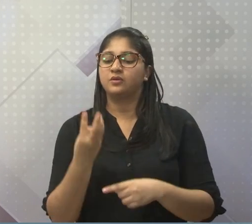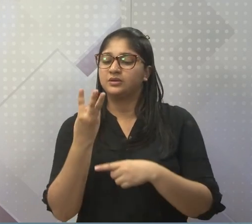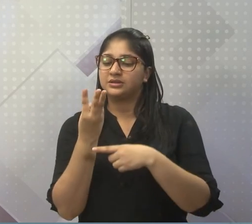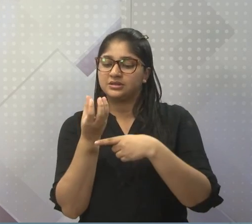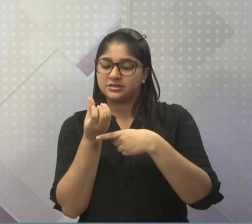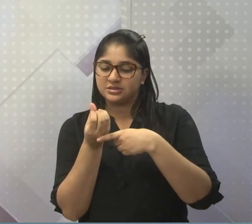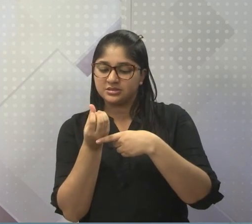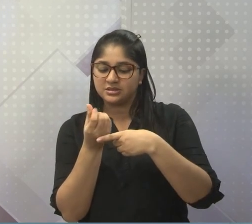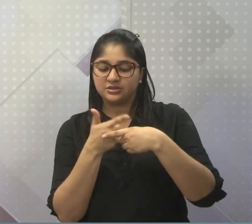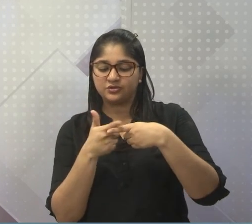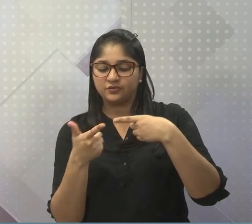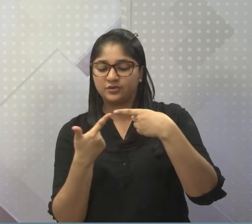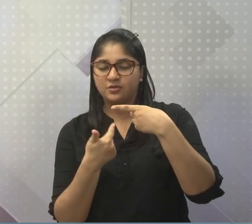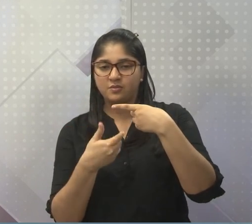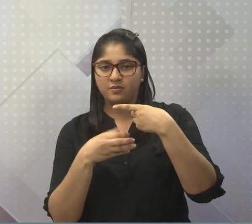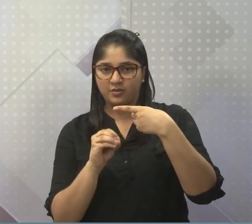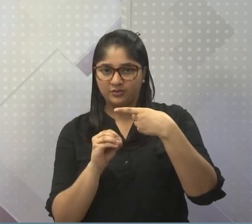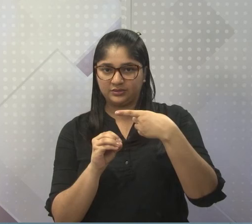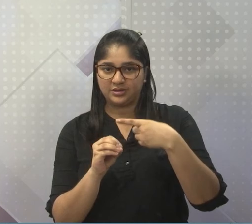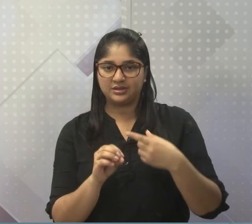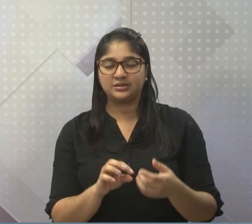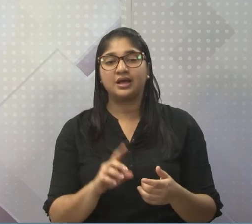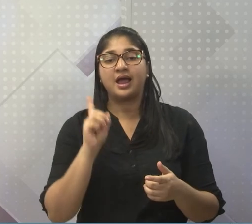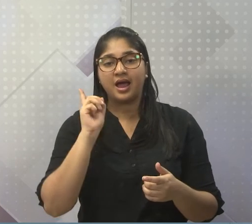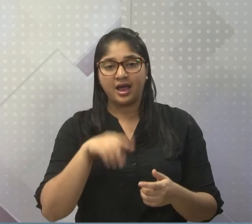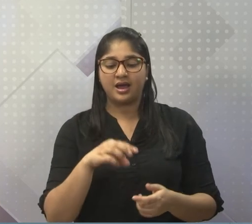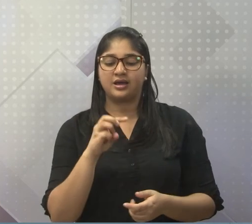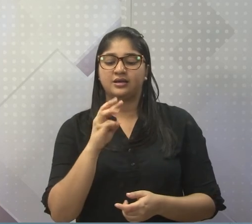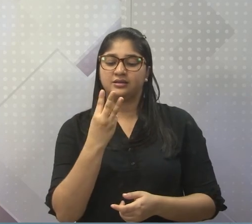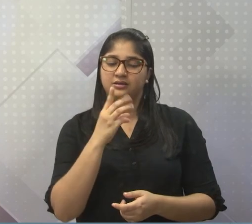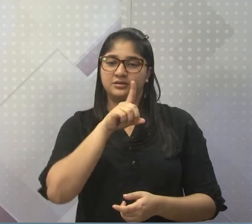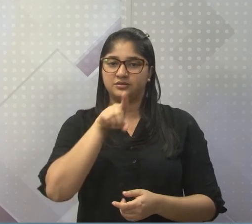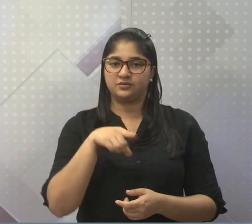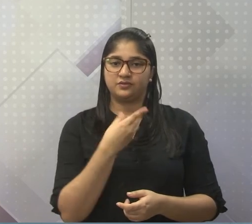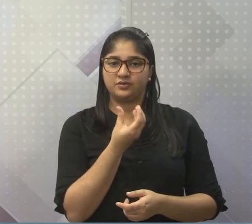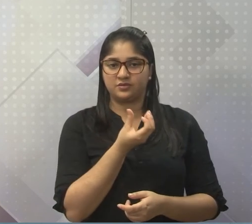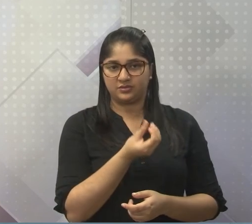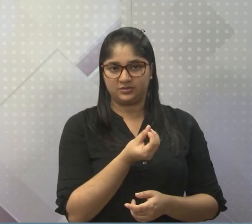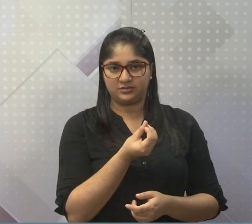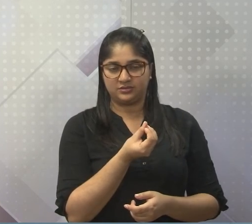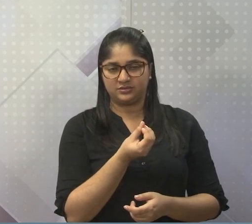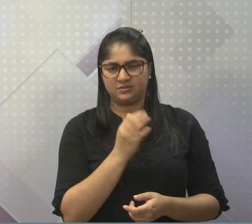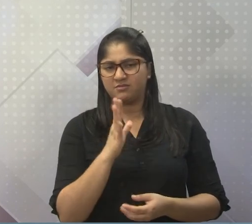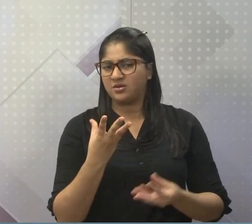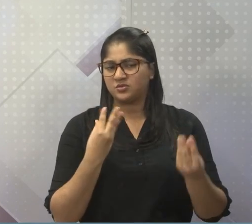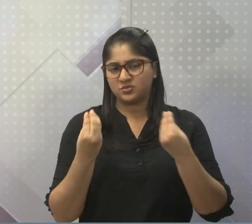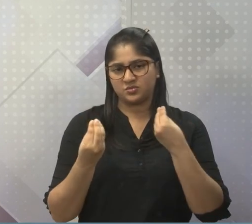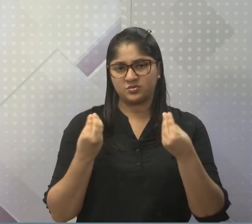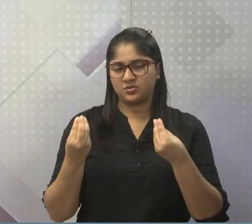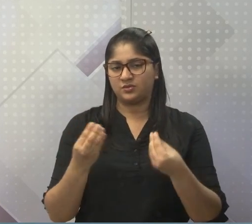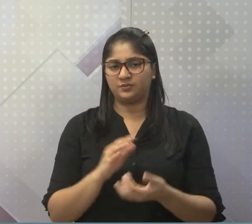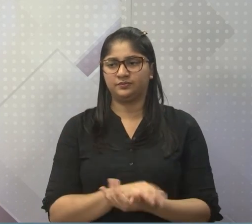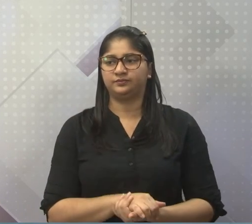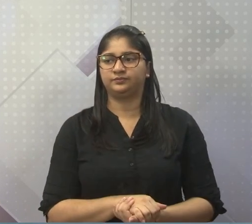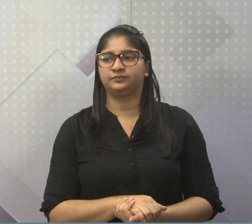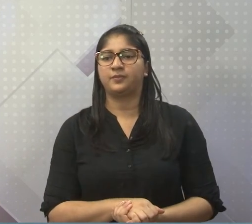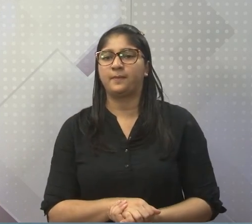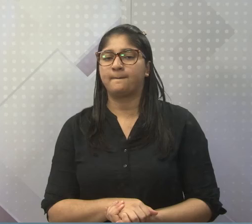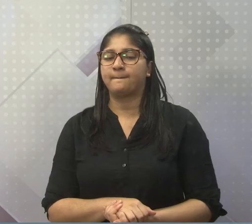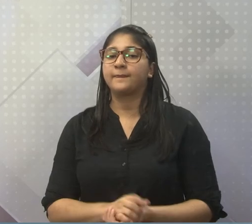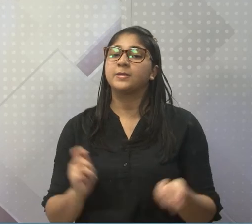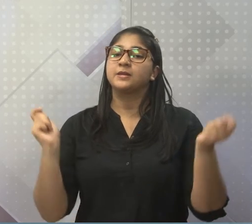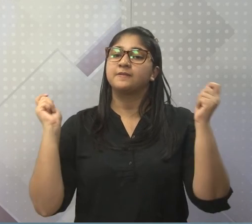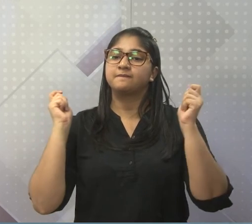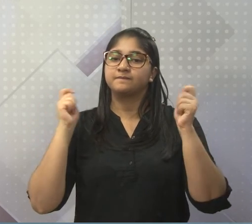10. Bem, a gente sabe que dá 3,6. Mas como dá 3,6? A gente